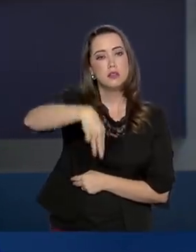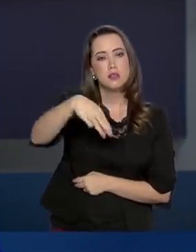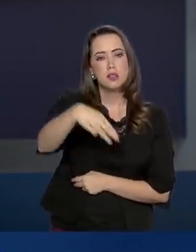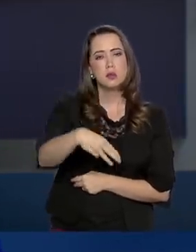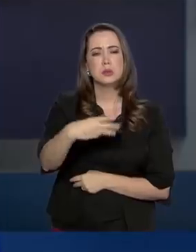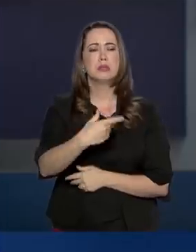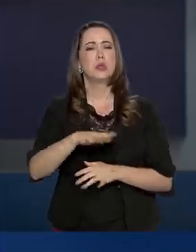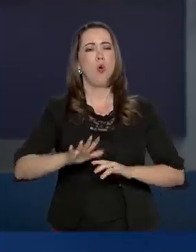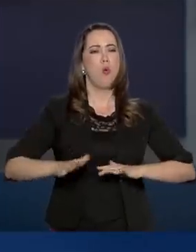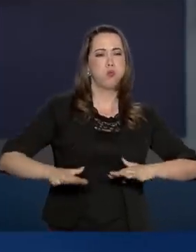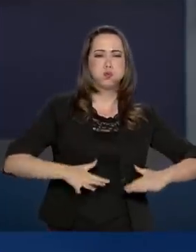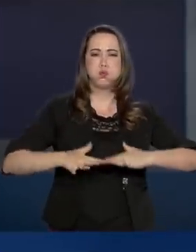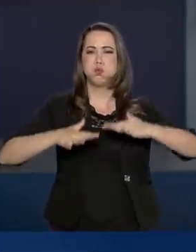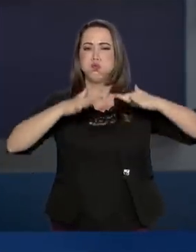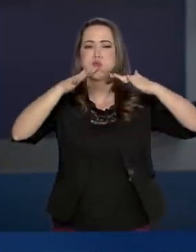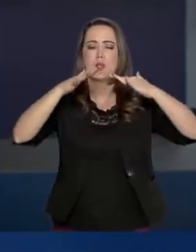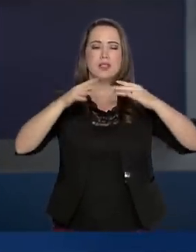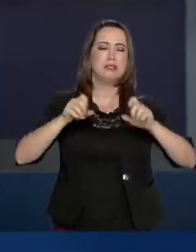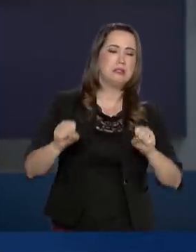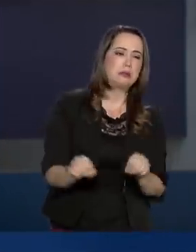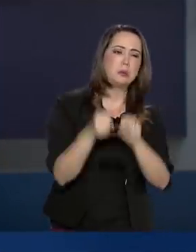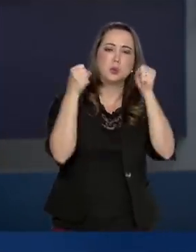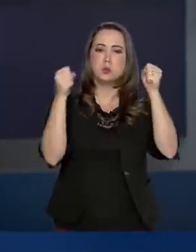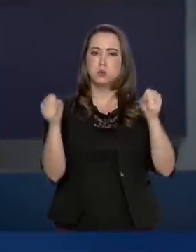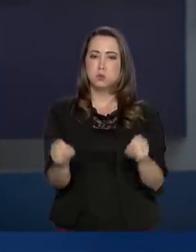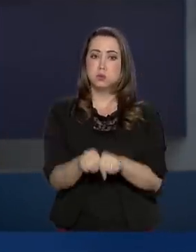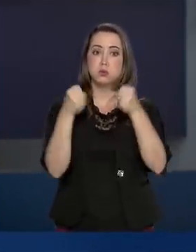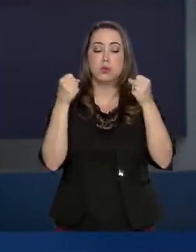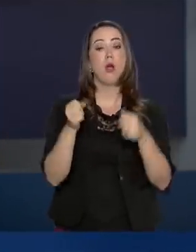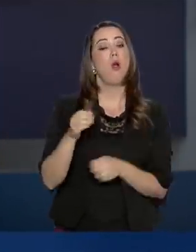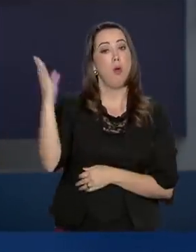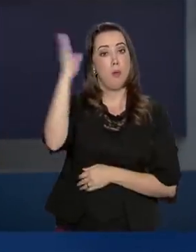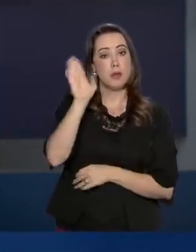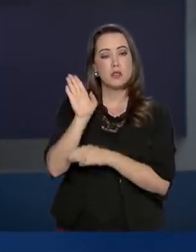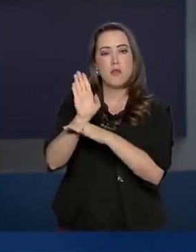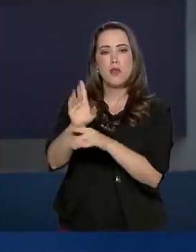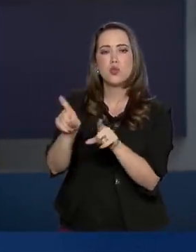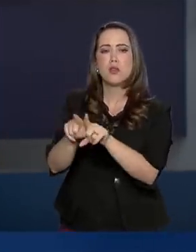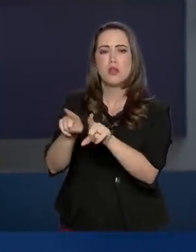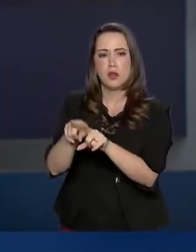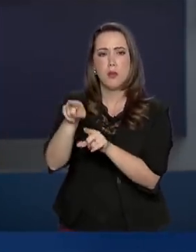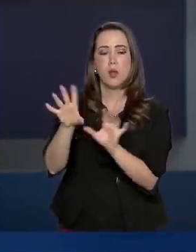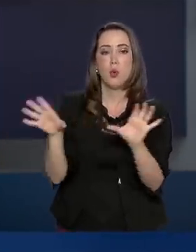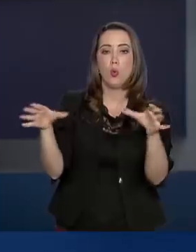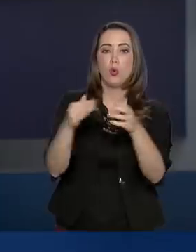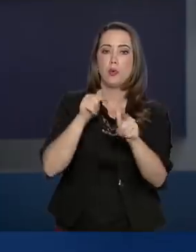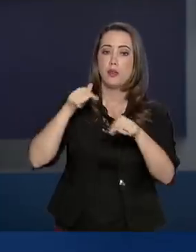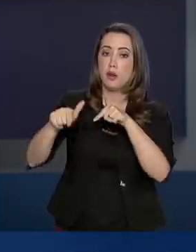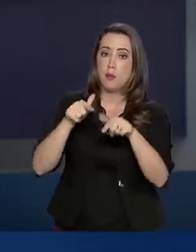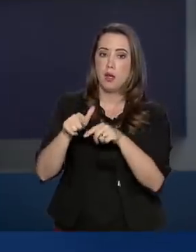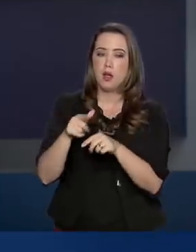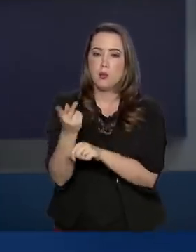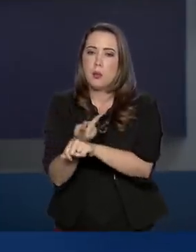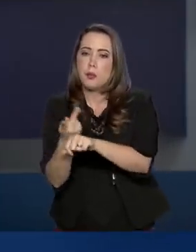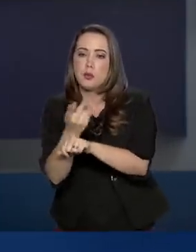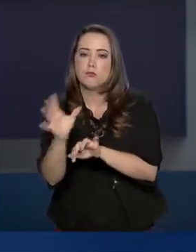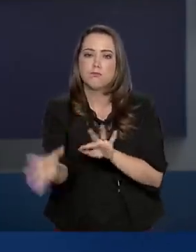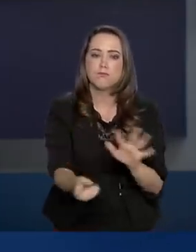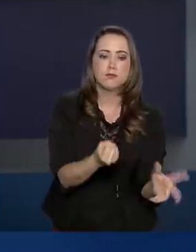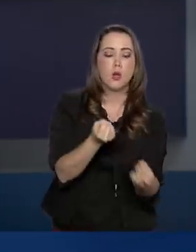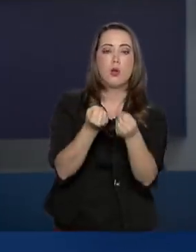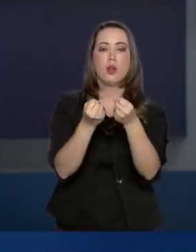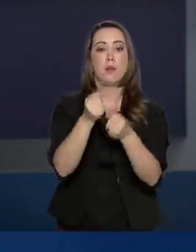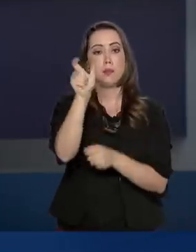hora, provocaram inundações e muita destruição. O Brasil vai enviar também equipes que vão auxiliar nas operações de busca e